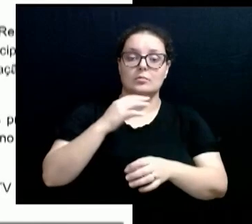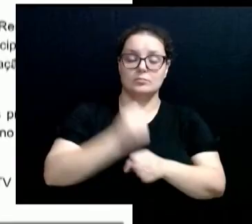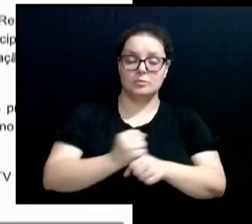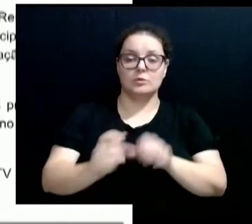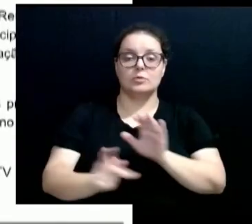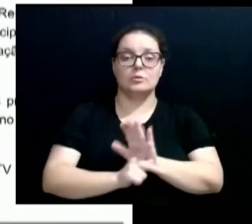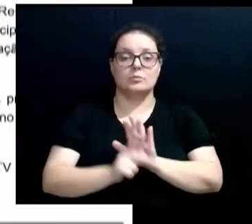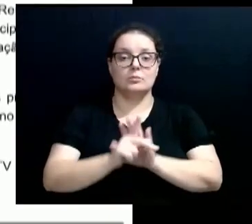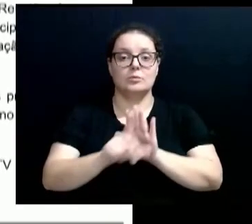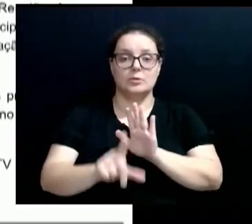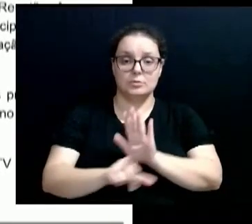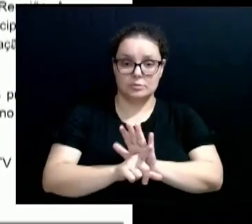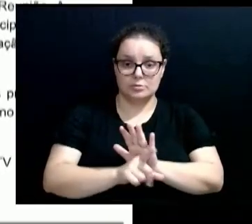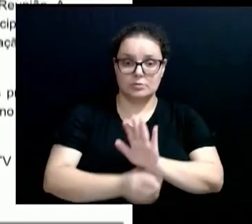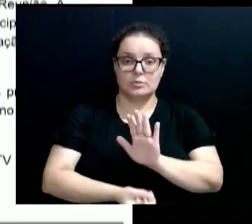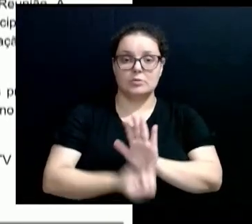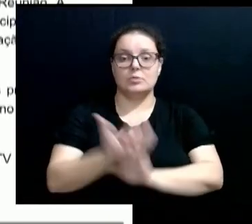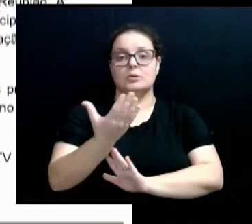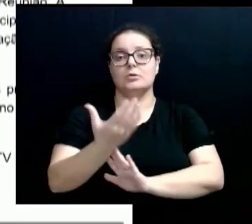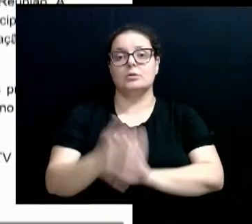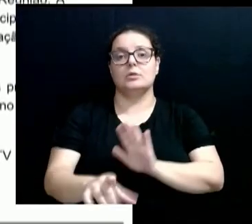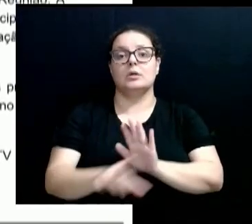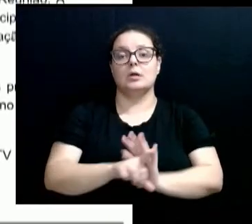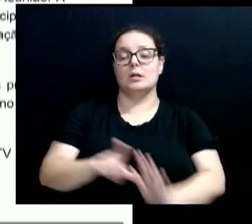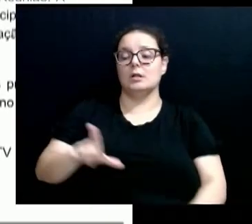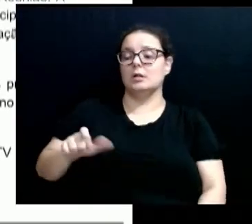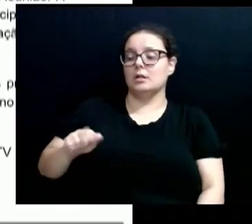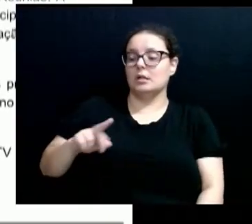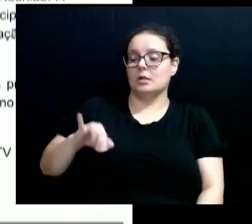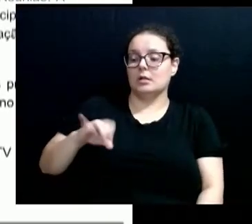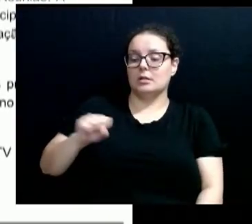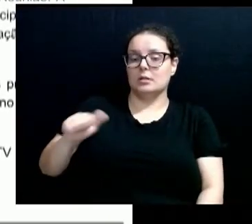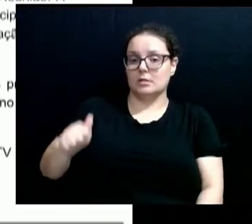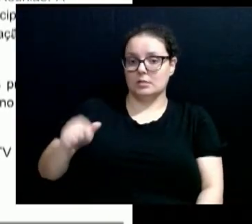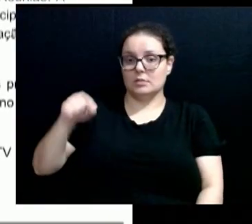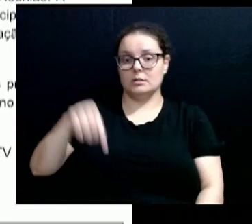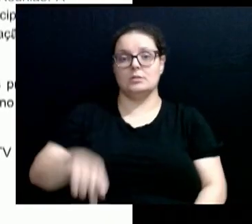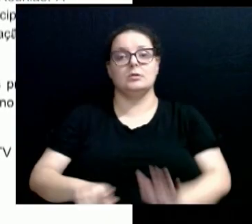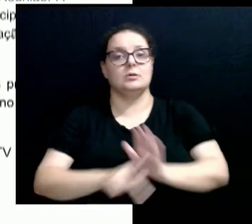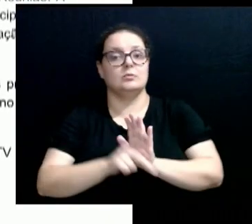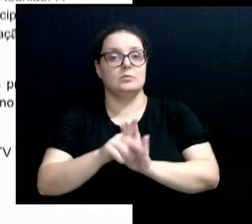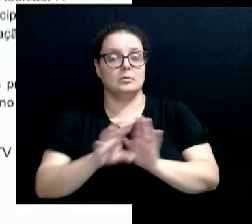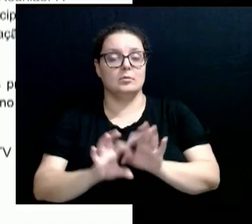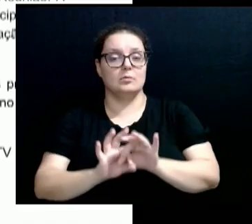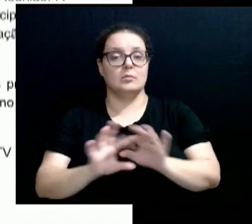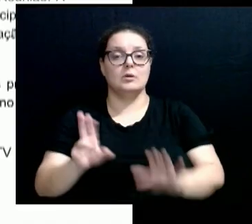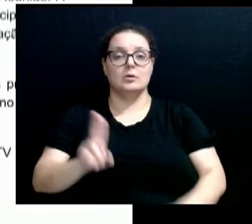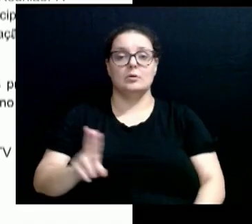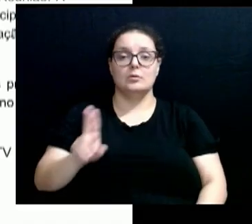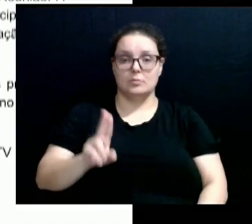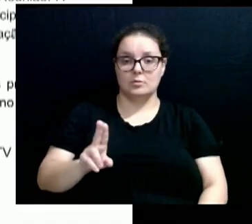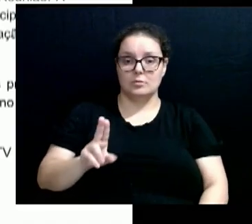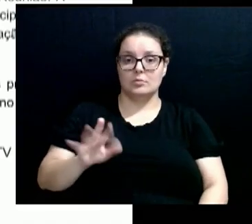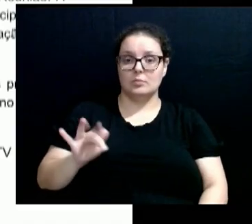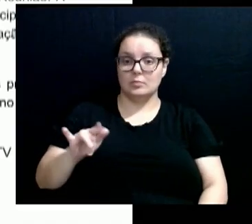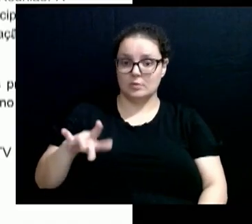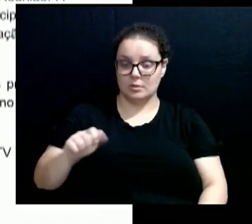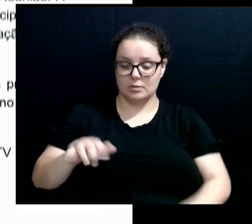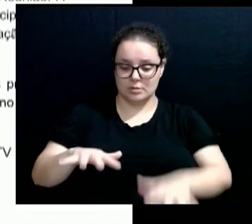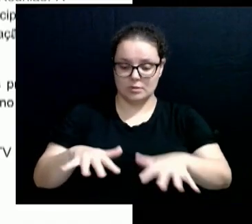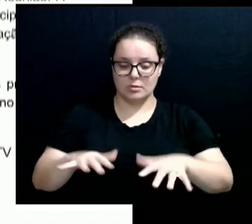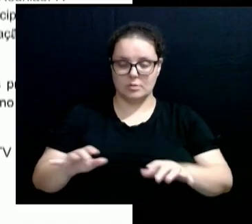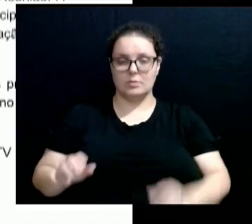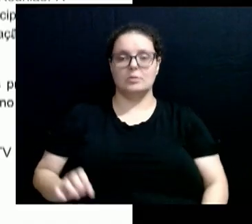que institui a Lei Larissa. Este projeto ele permite o uso das faixas exclusivas para os ônibus nas